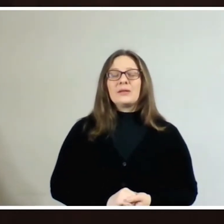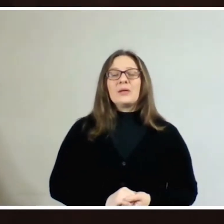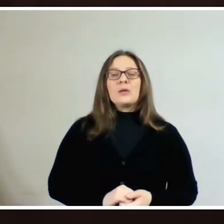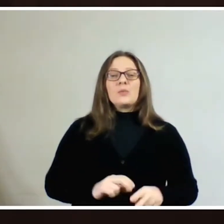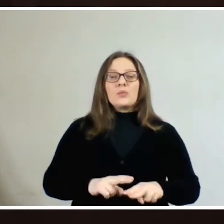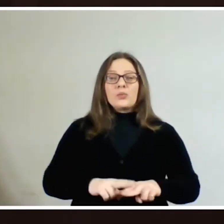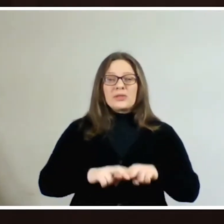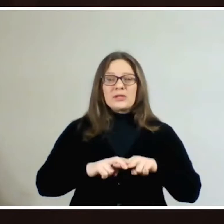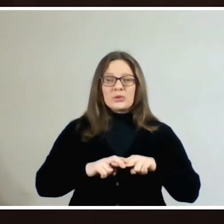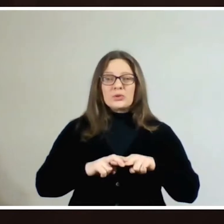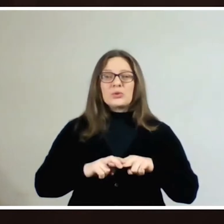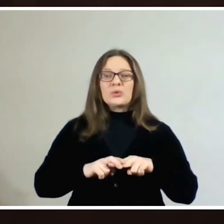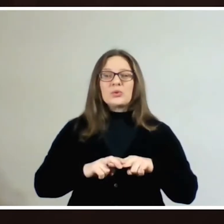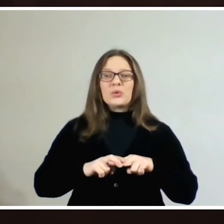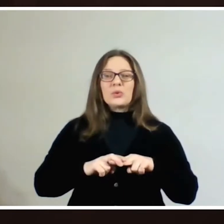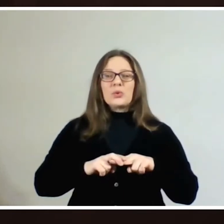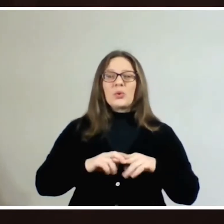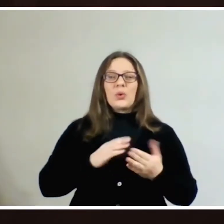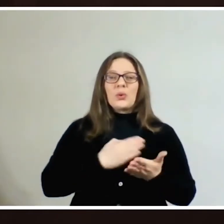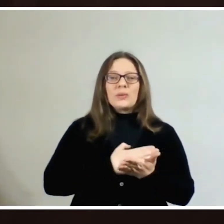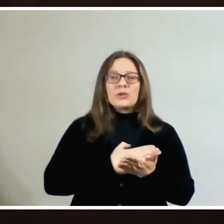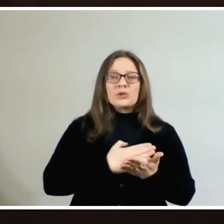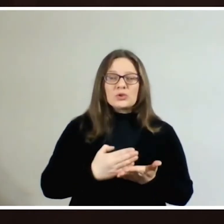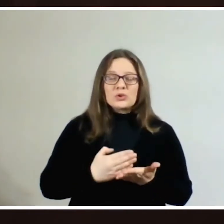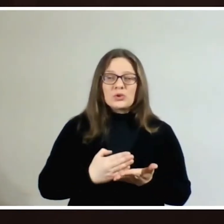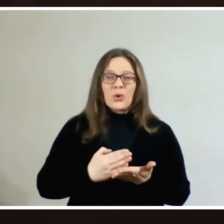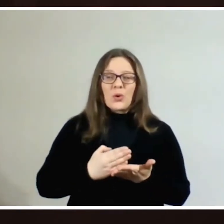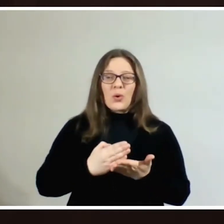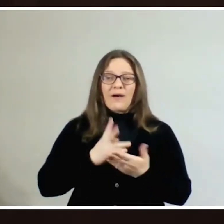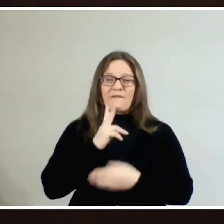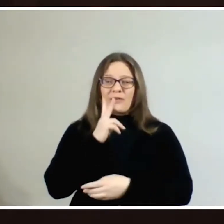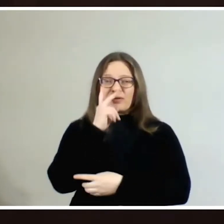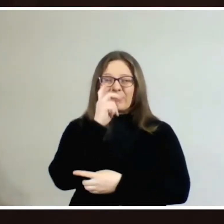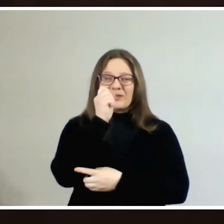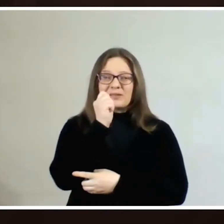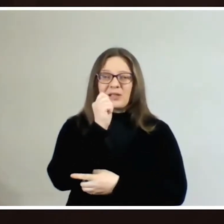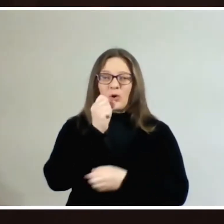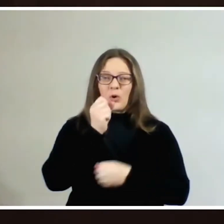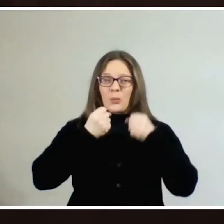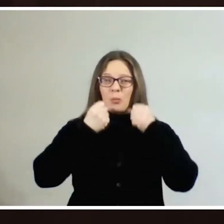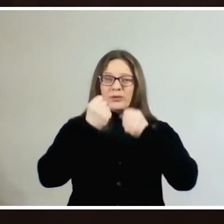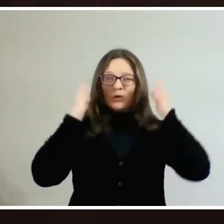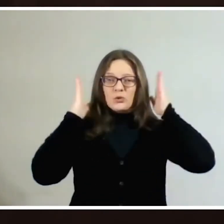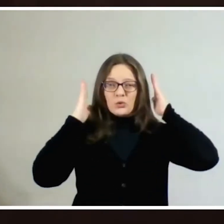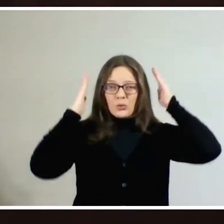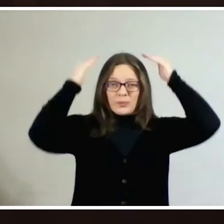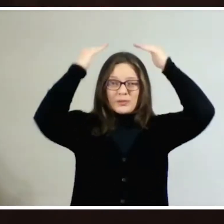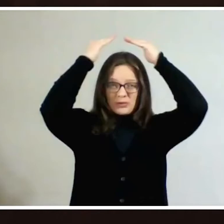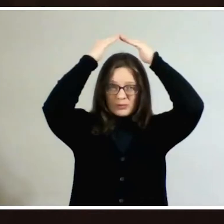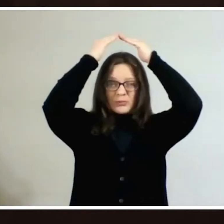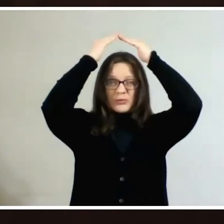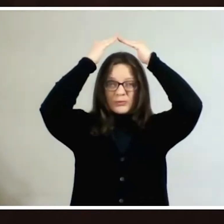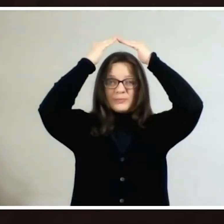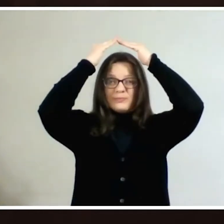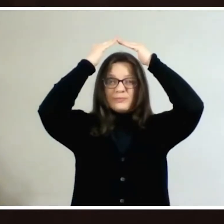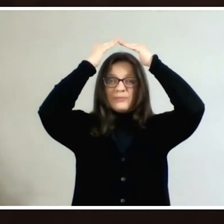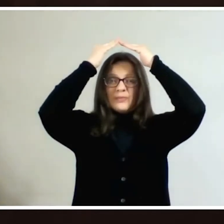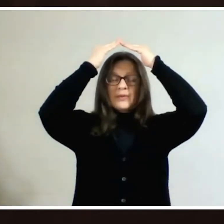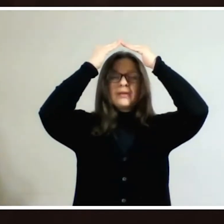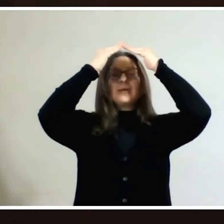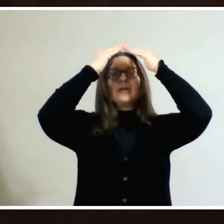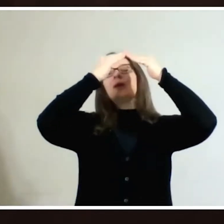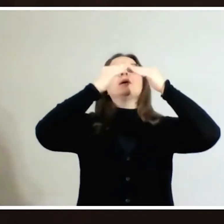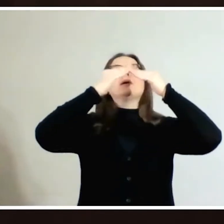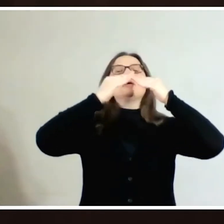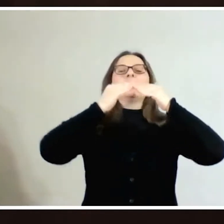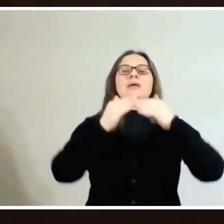Primeiro, já de uma forma errada, distinguiu o bispo dos presbíteros, que na Bíblia é a mesma